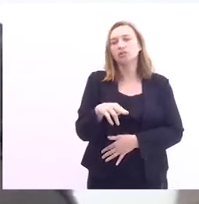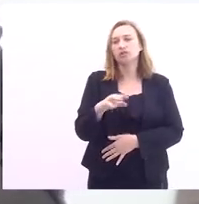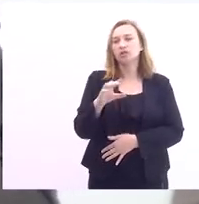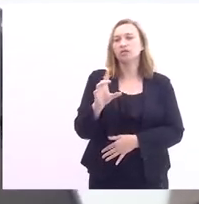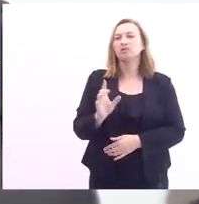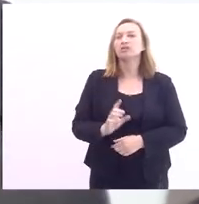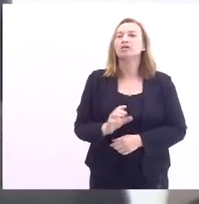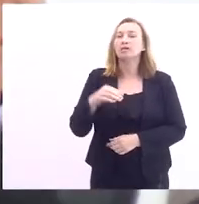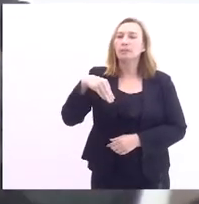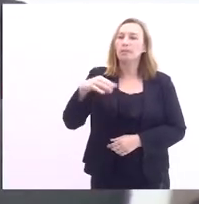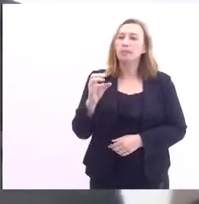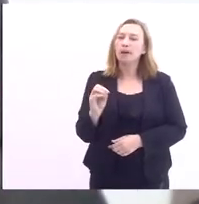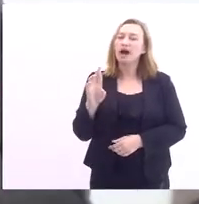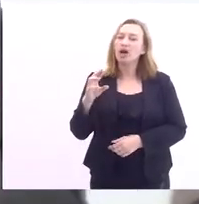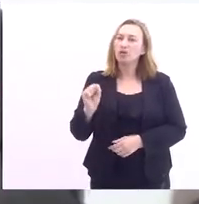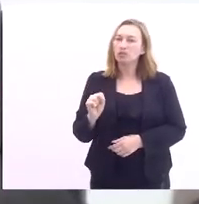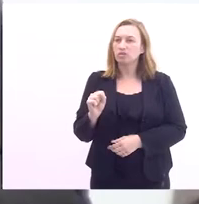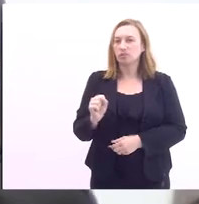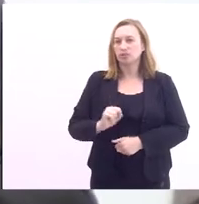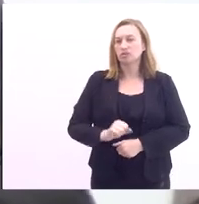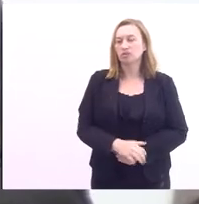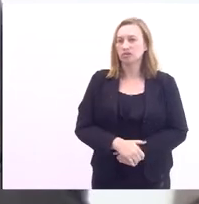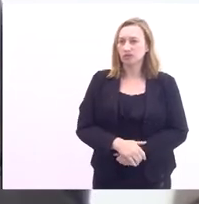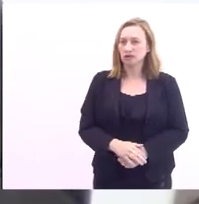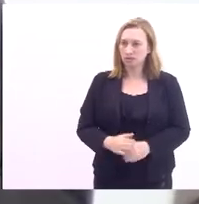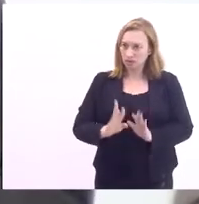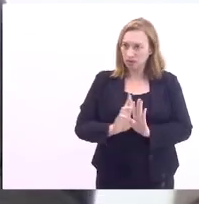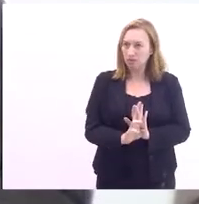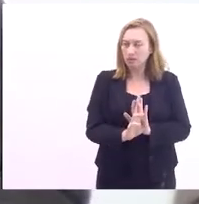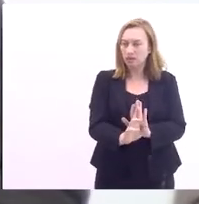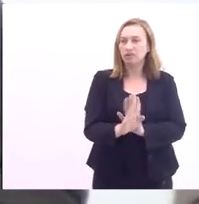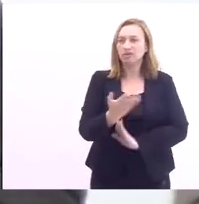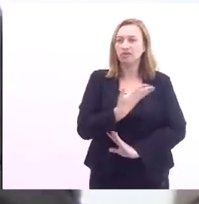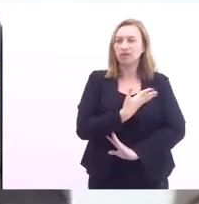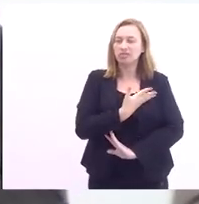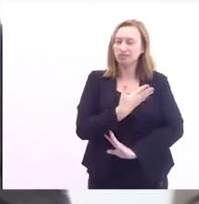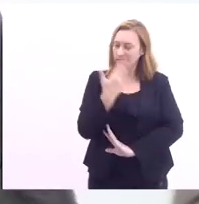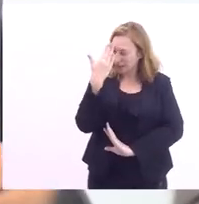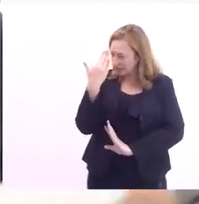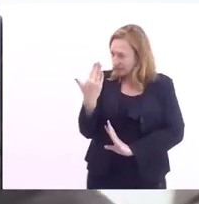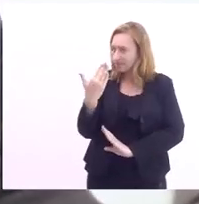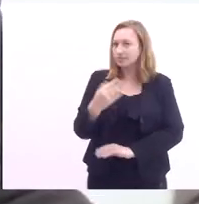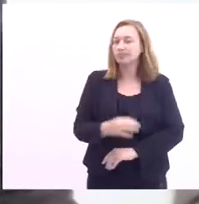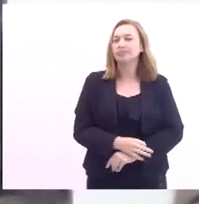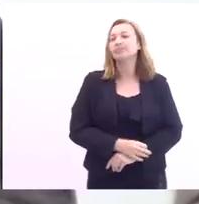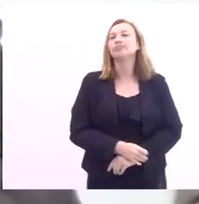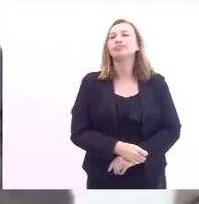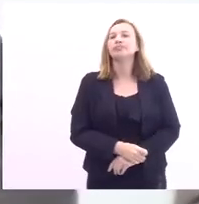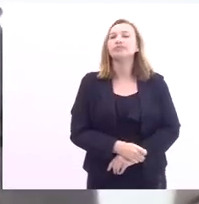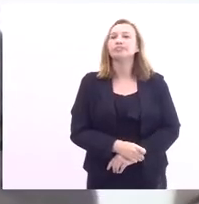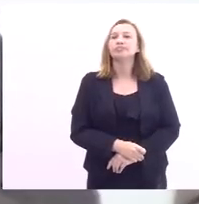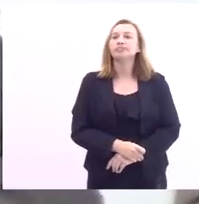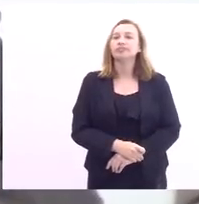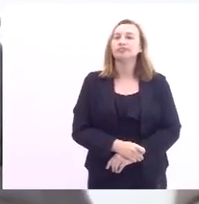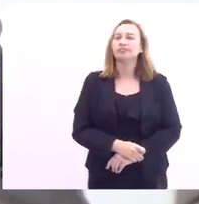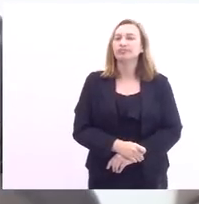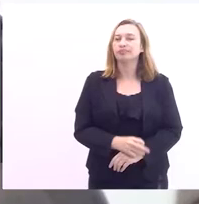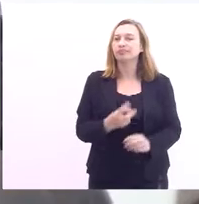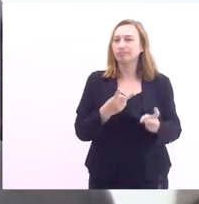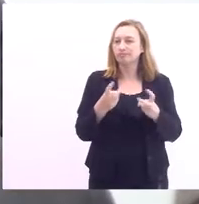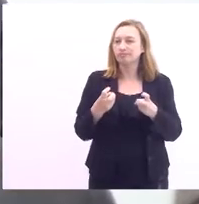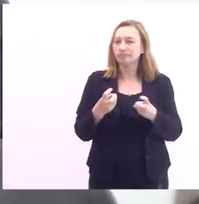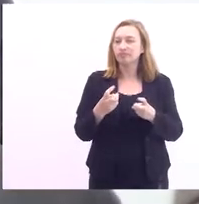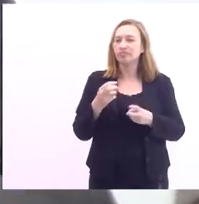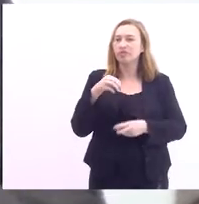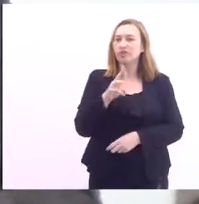É Marco Aurélio, que está aqui e se apresentou como meu amigo. Muito obrigado, Marco Aurélio. Mas se eu fazer uma observação, Wagner